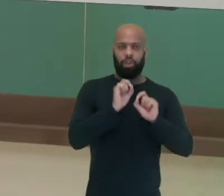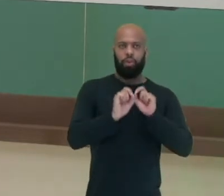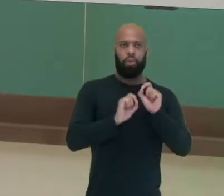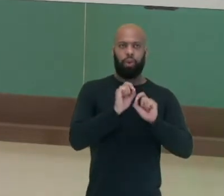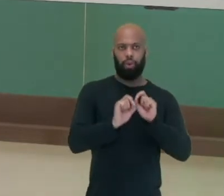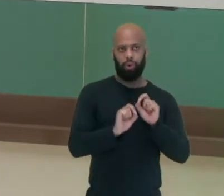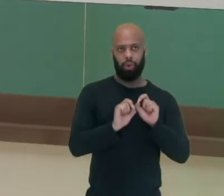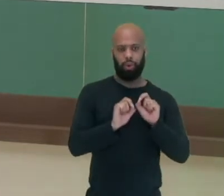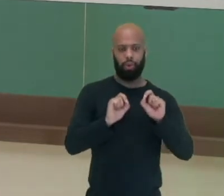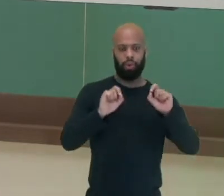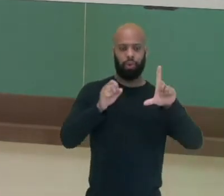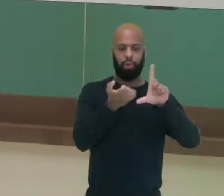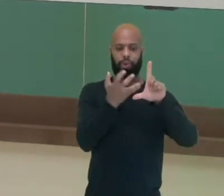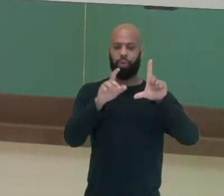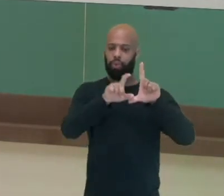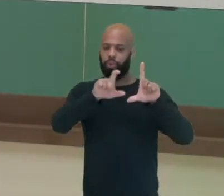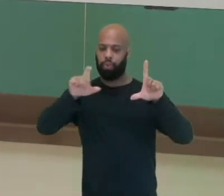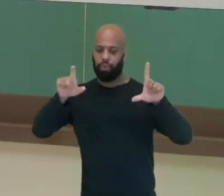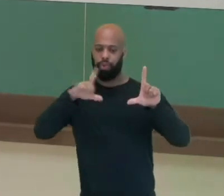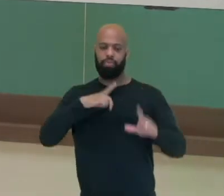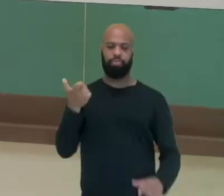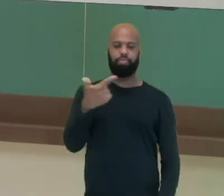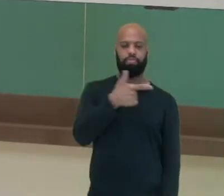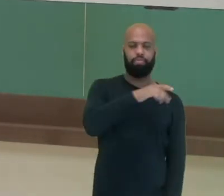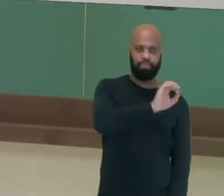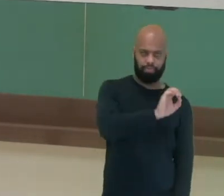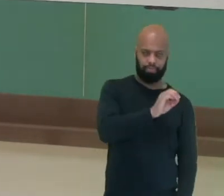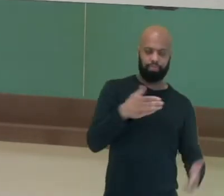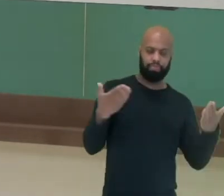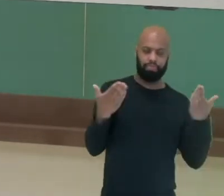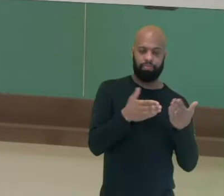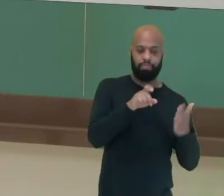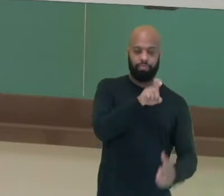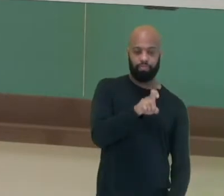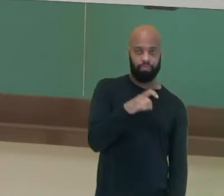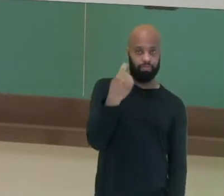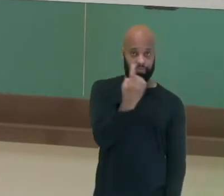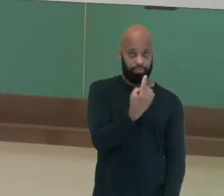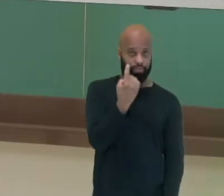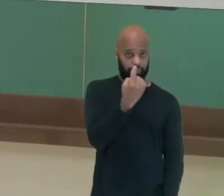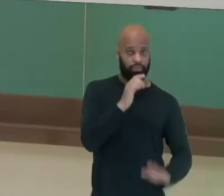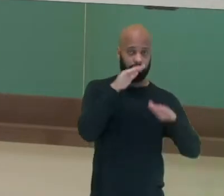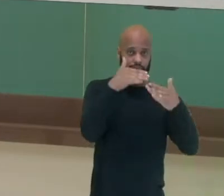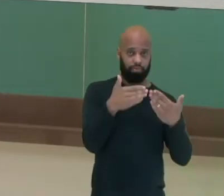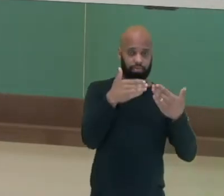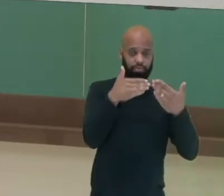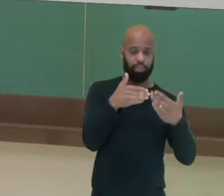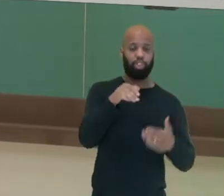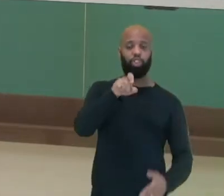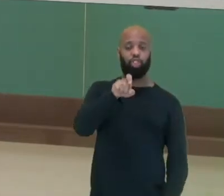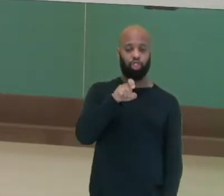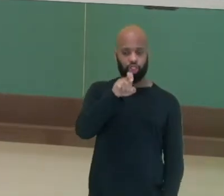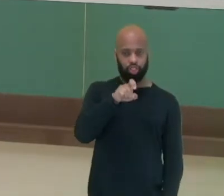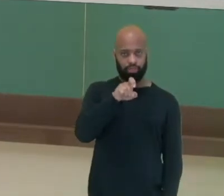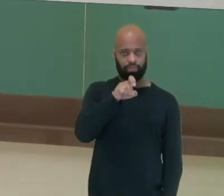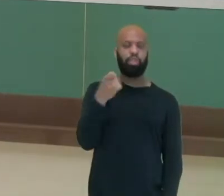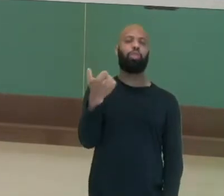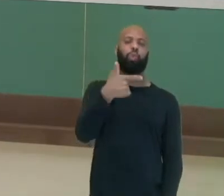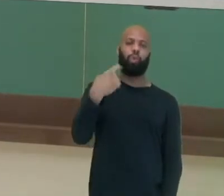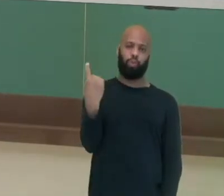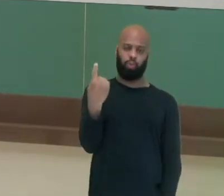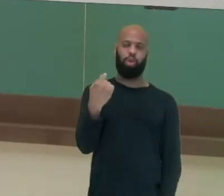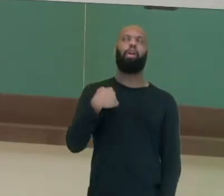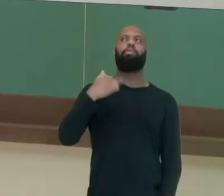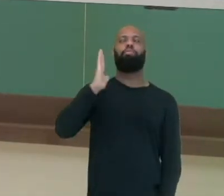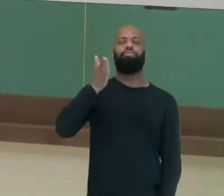menos 1 maior do que zero. Isolando o x, o meu x tem que ser maior do que 1. Aí sim, conheço quem